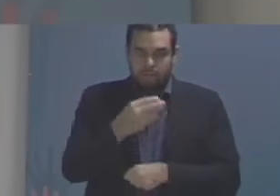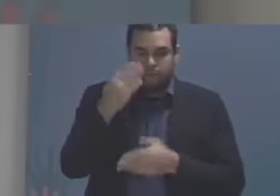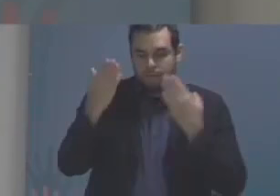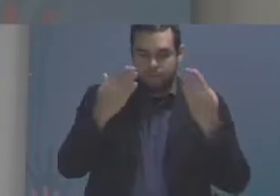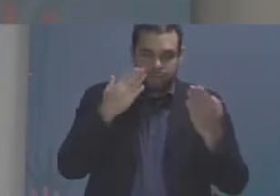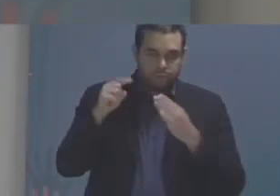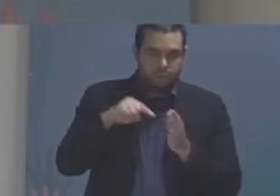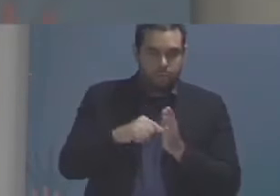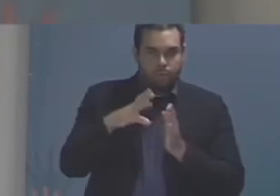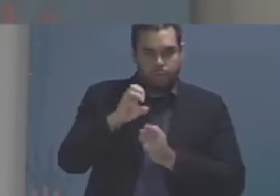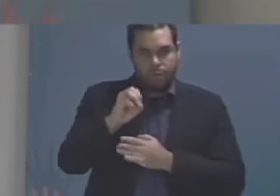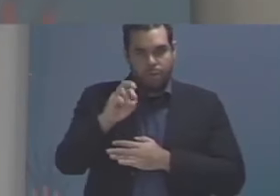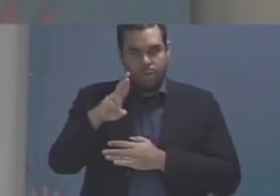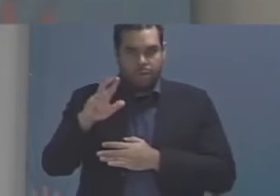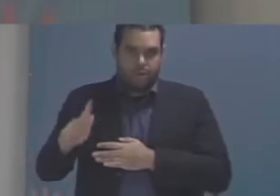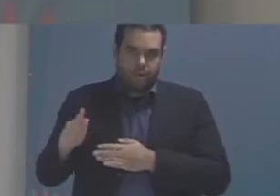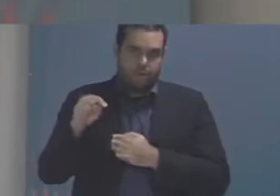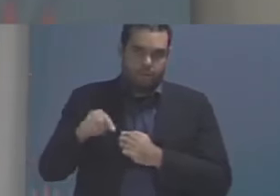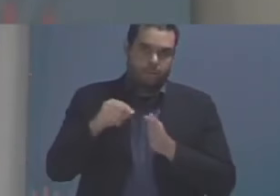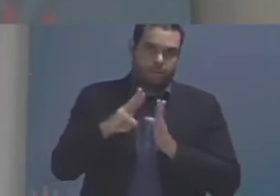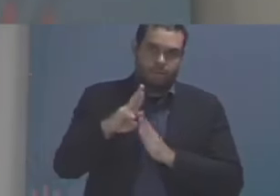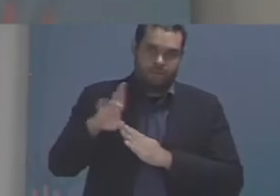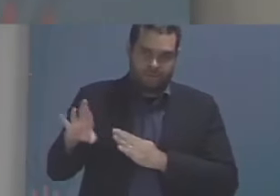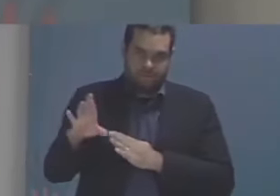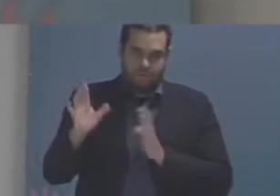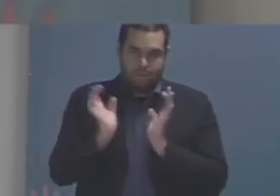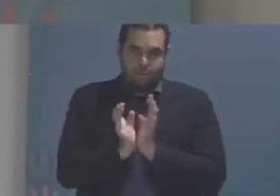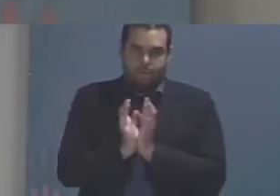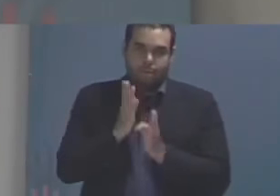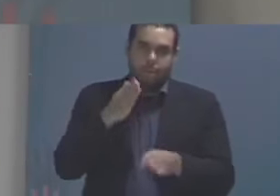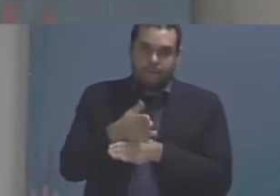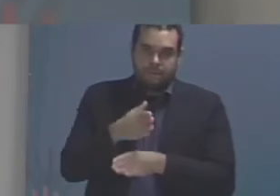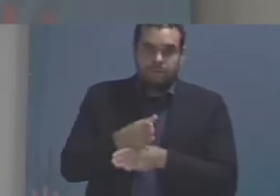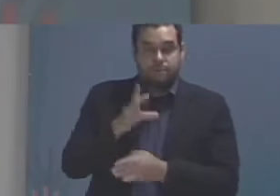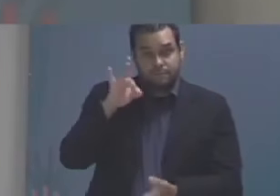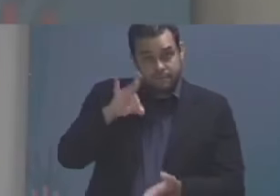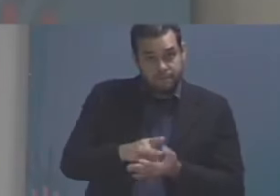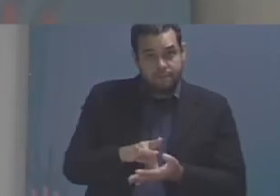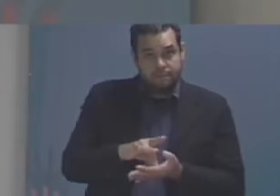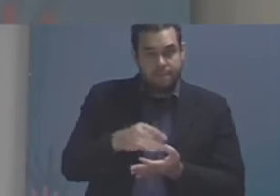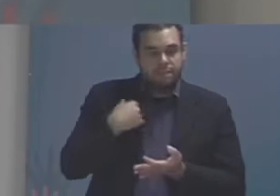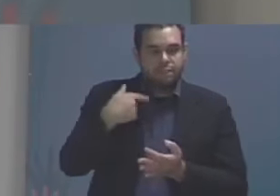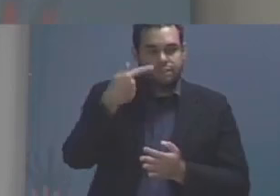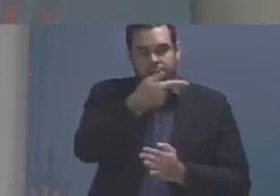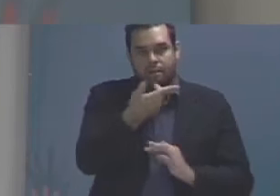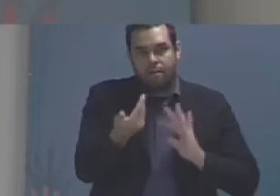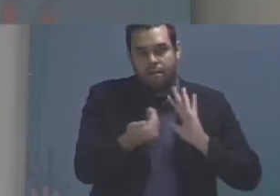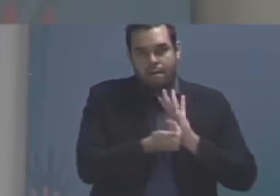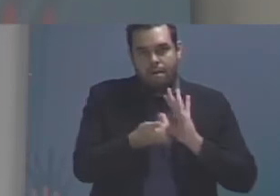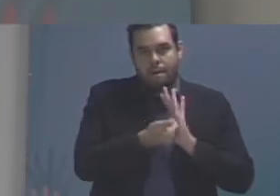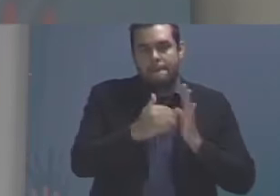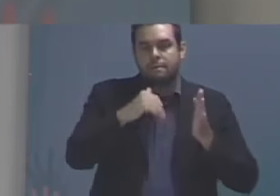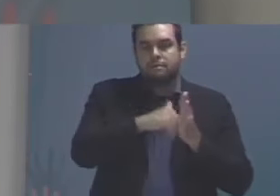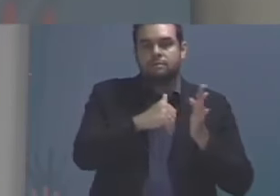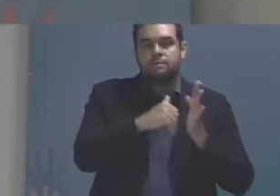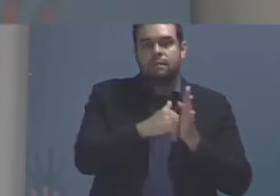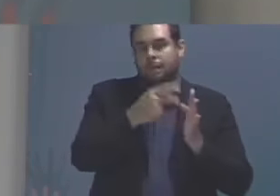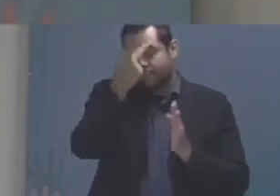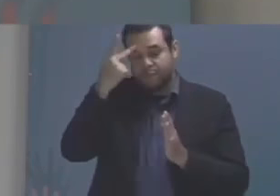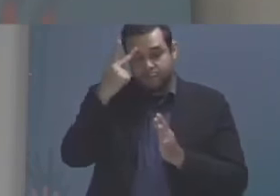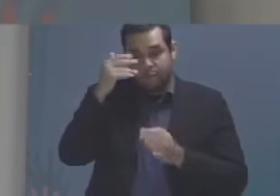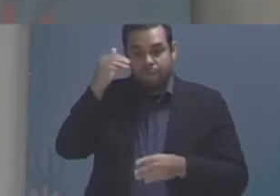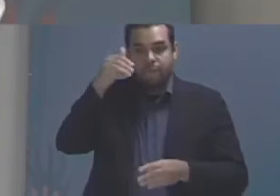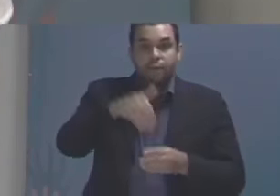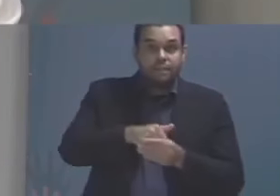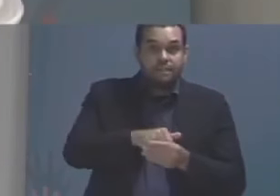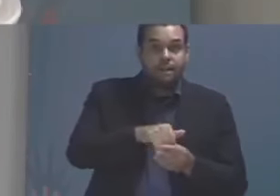renovaçãodapsicologia.org/debate, no qual a categoria consegue participar efetivamente. Nós temos uma proposta da Câmara e do Senado, no qual o popular ele pode entrar no site e votar